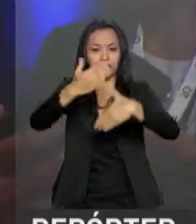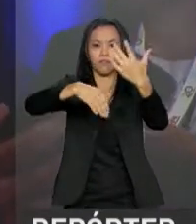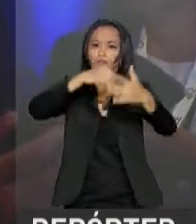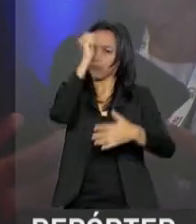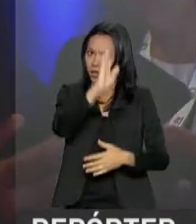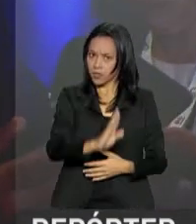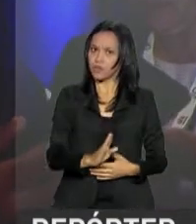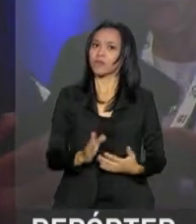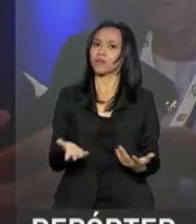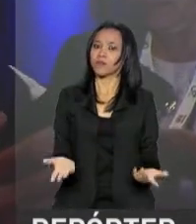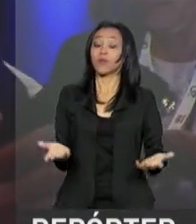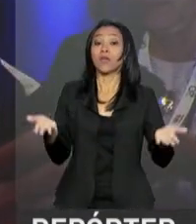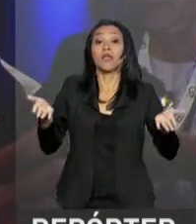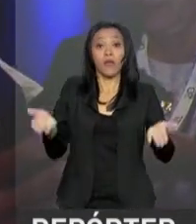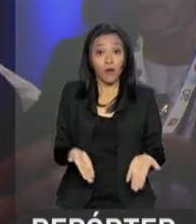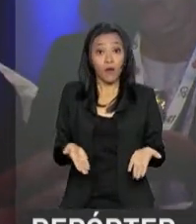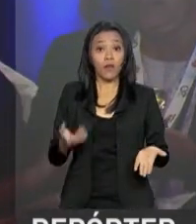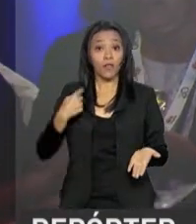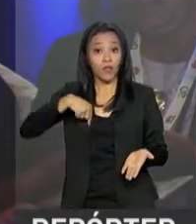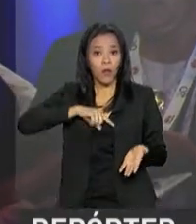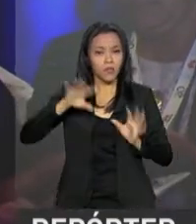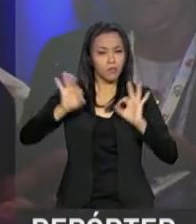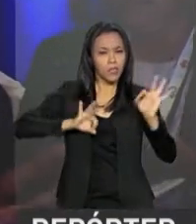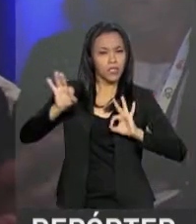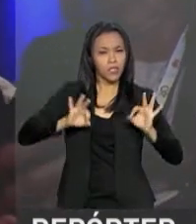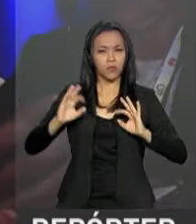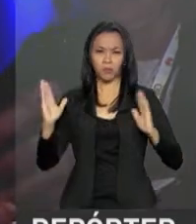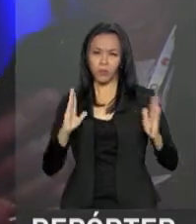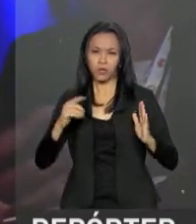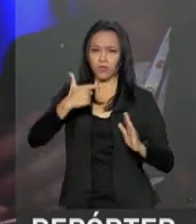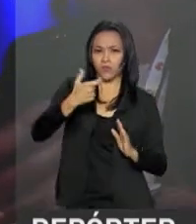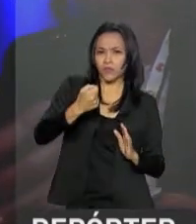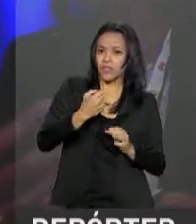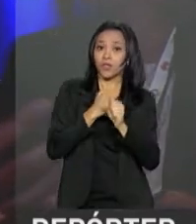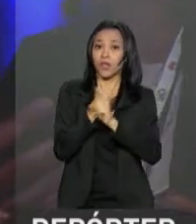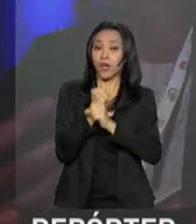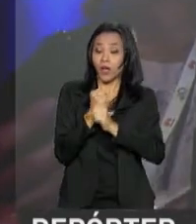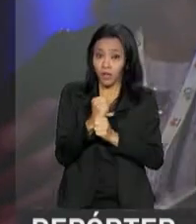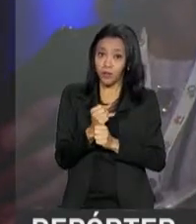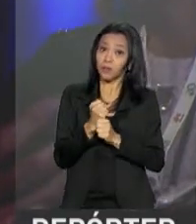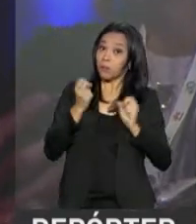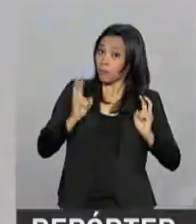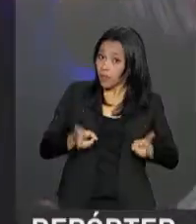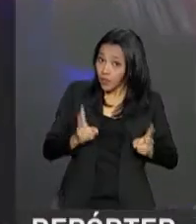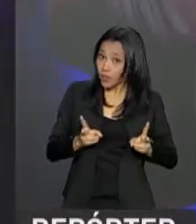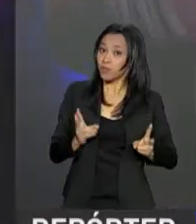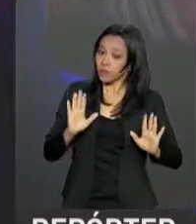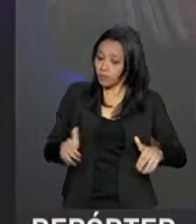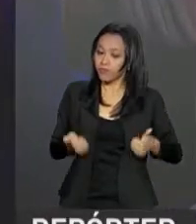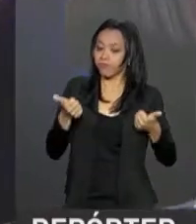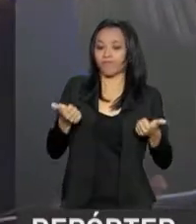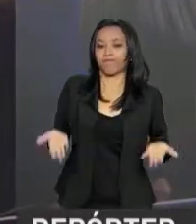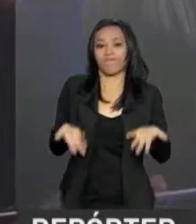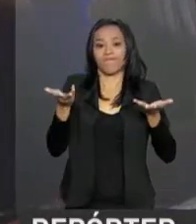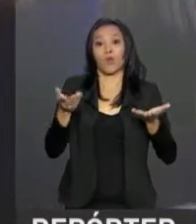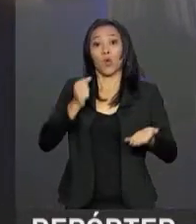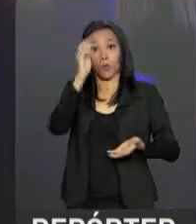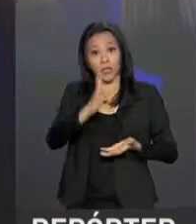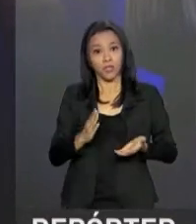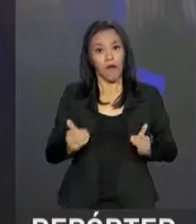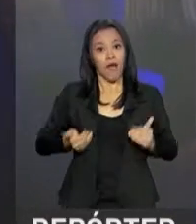nós tivermos e agora planejam seus próximos 20 anos para que possa oferecer a mesma contribuição brasil avançou tanto